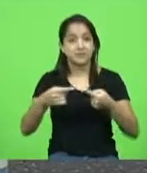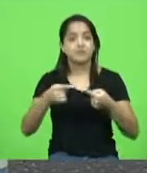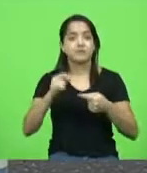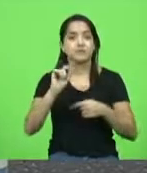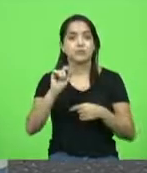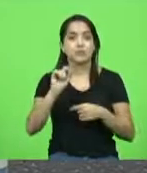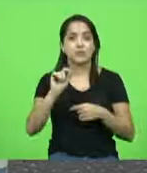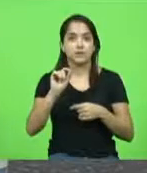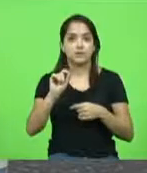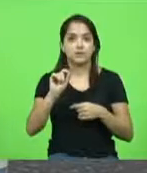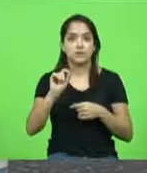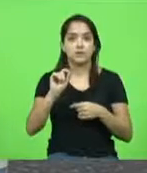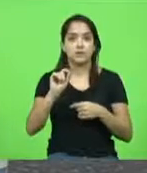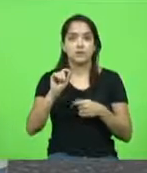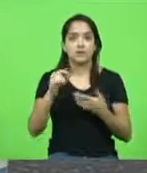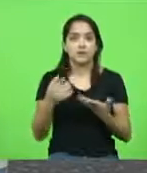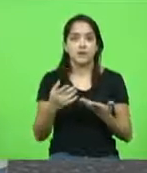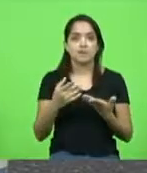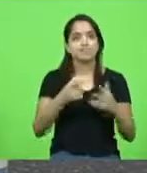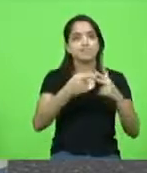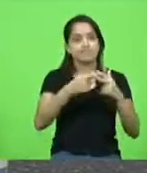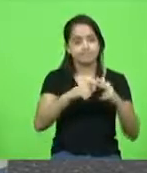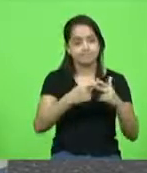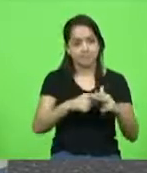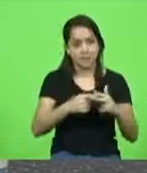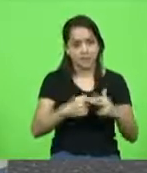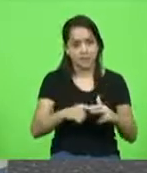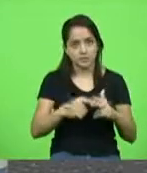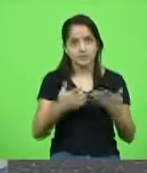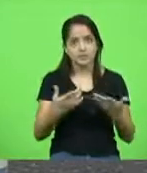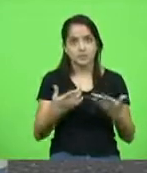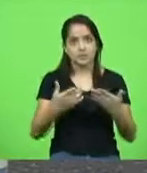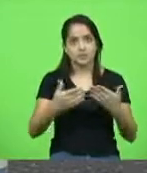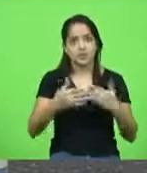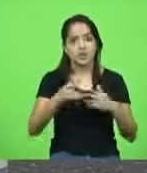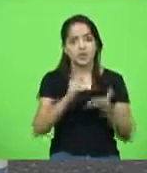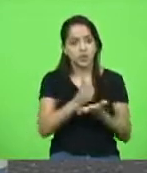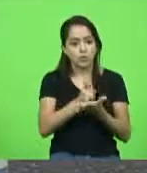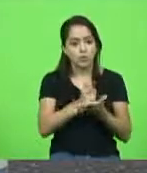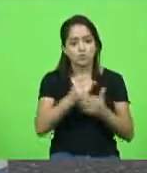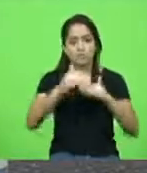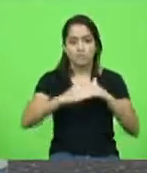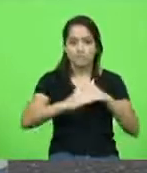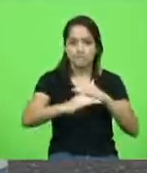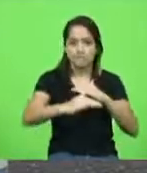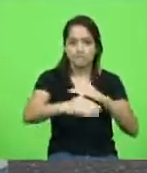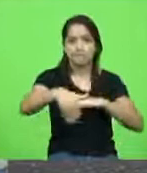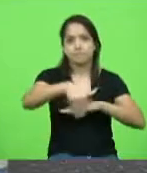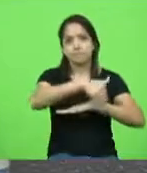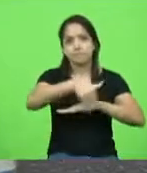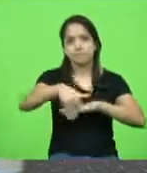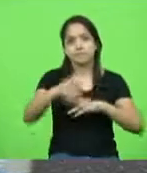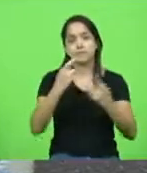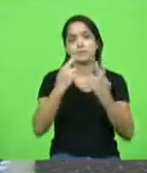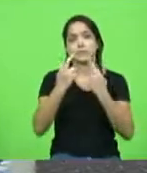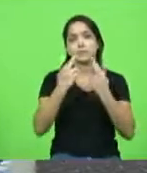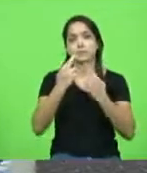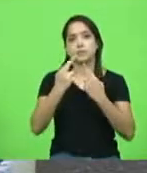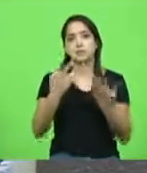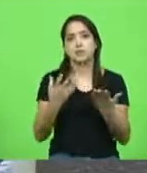e de que é a manutenção A conserva das nossas rodovias